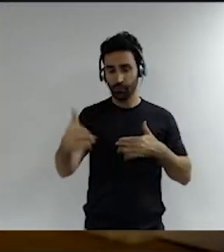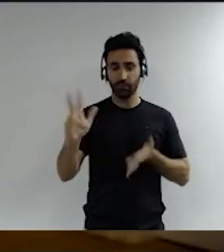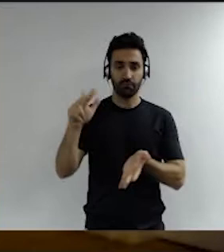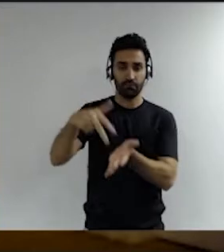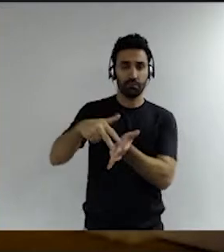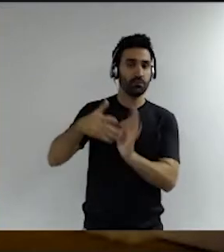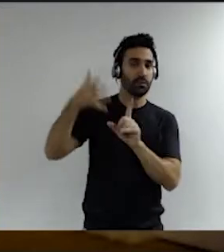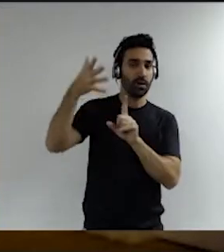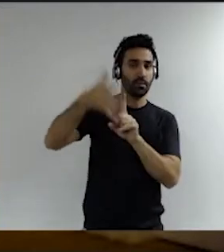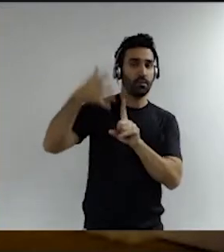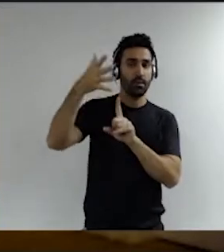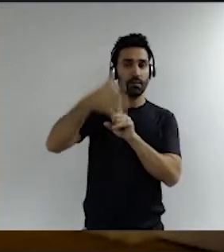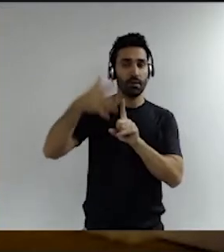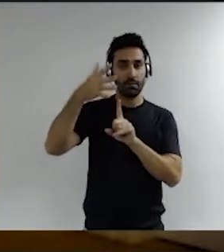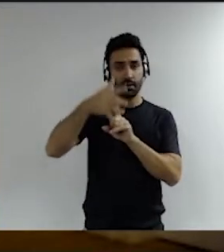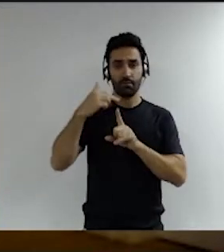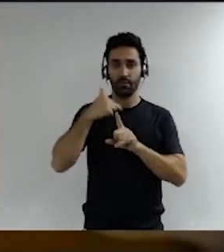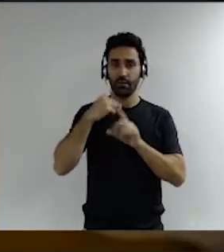oral por videoconferência?